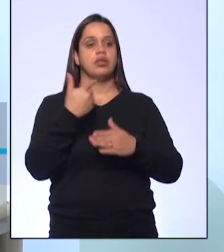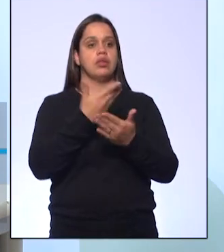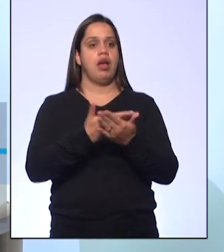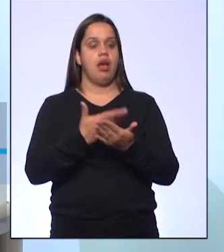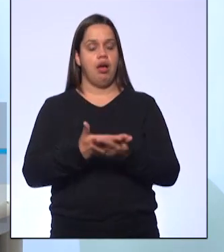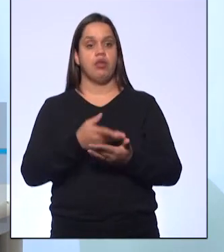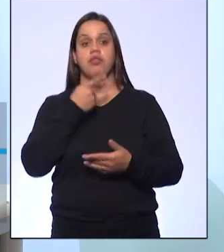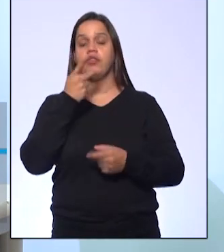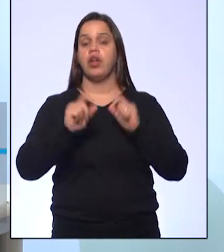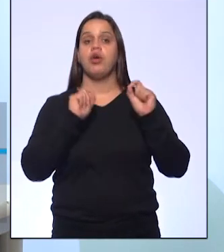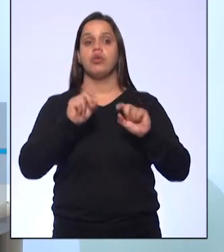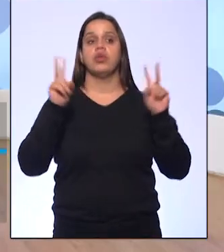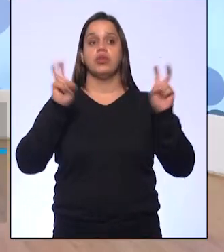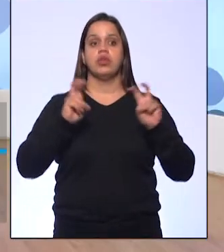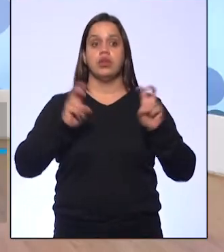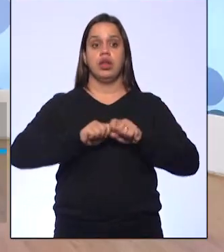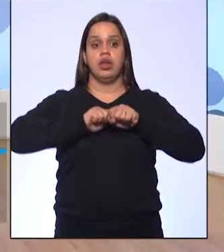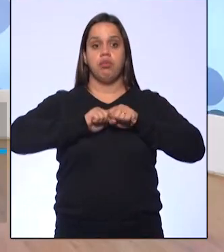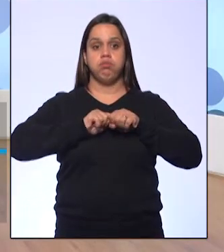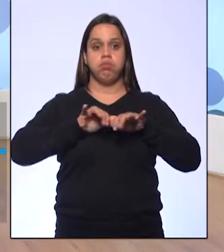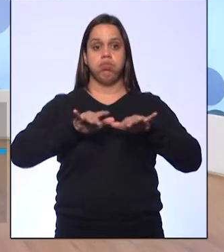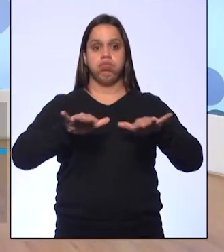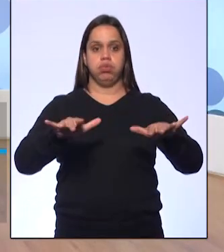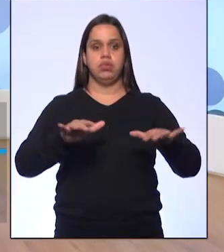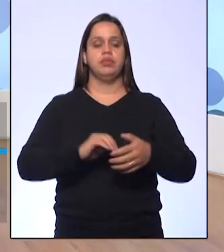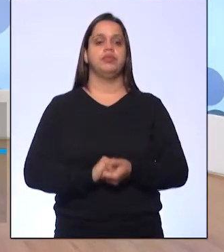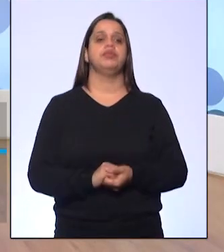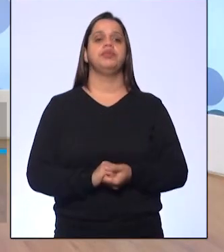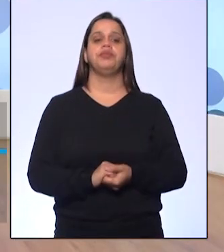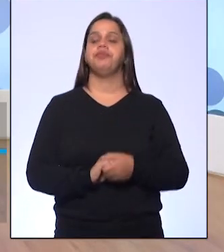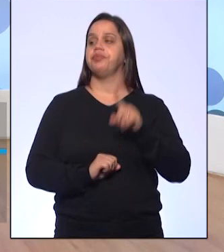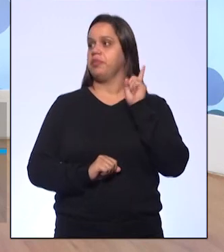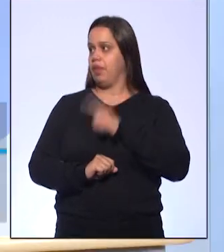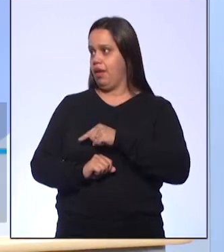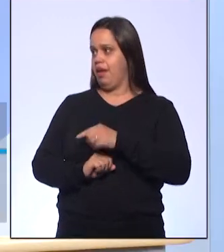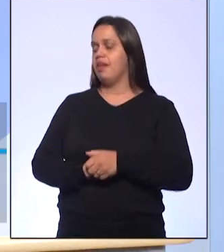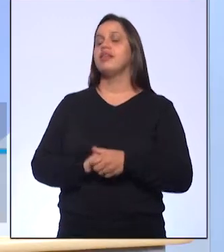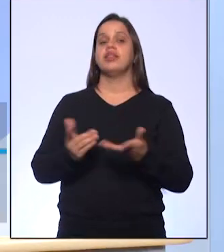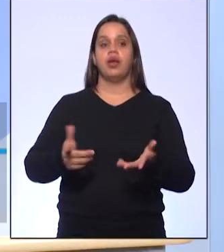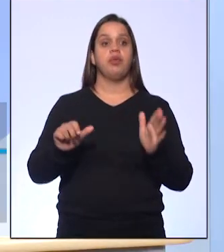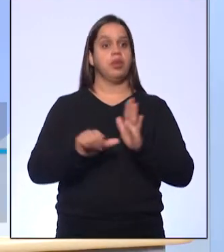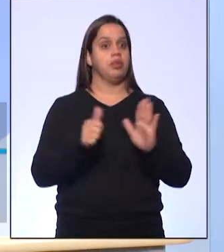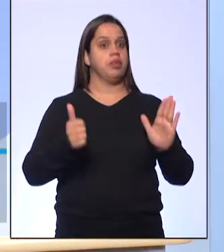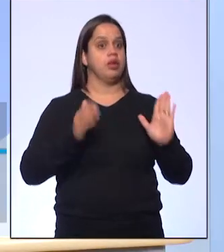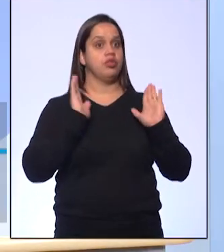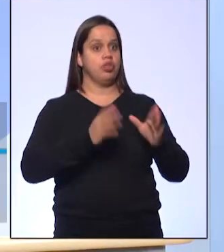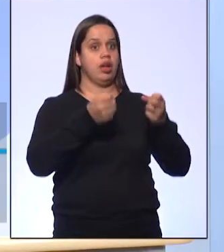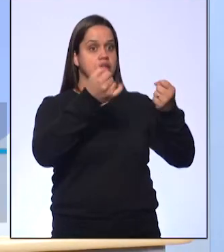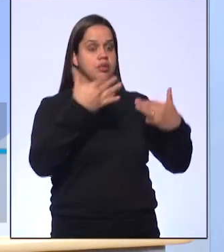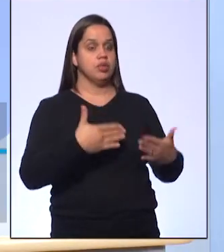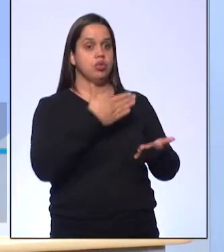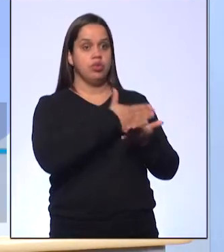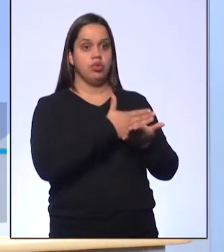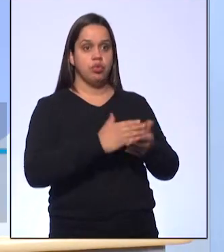um pouco da disseminação. Não é isso, professora? Muito bem. A primeira etapa, né, nós falamos aí do início do coronavírus,